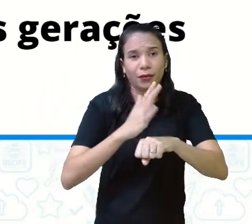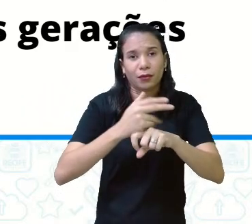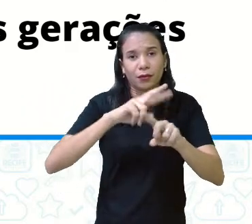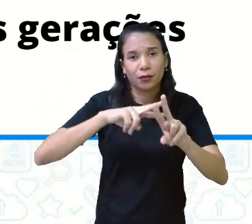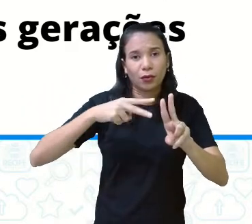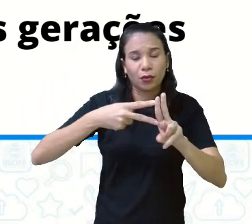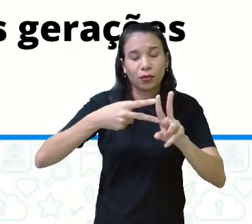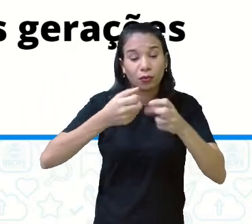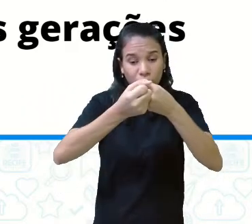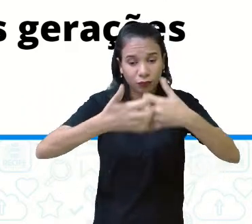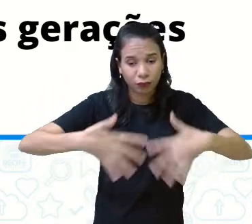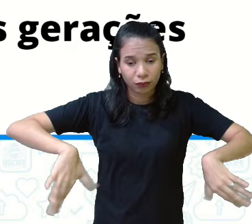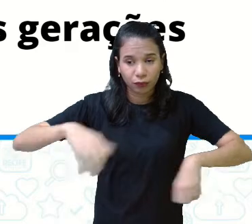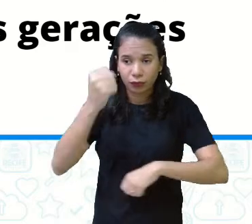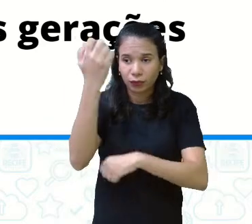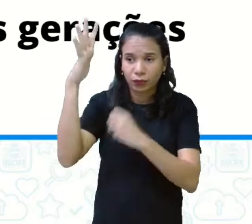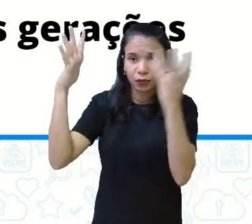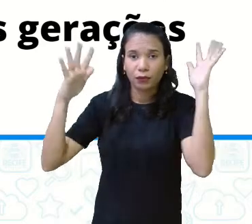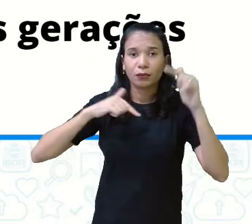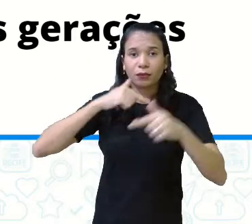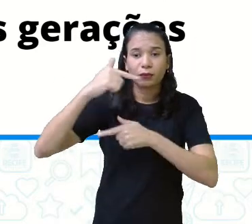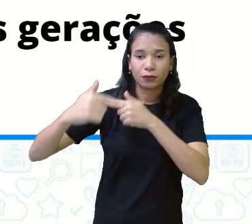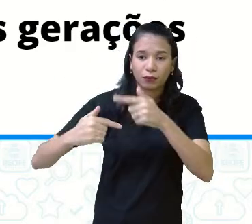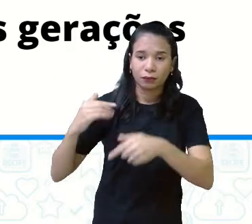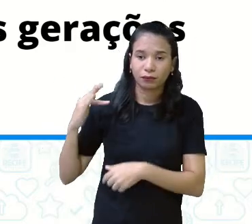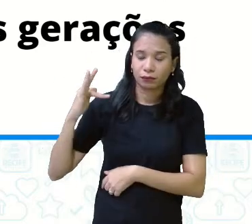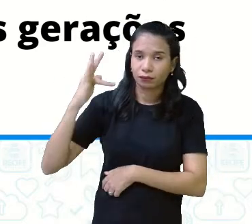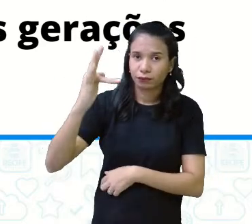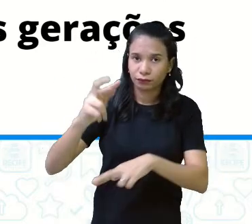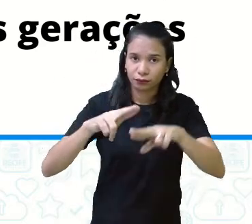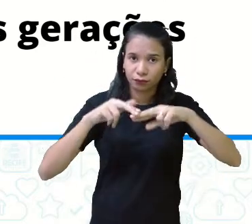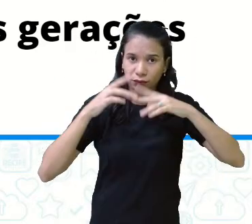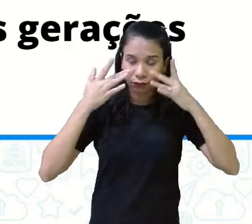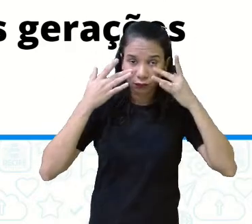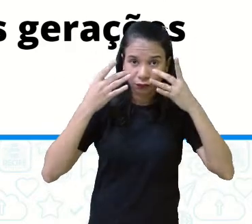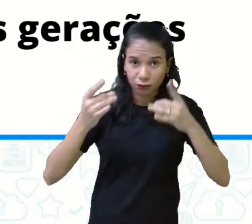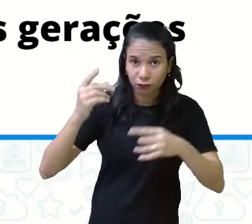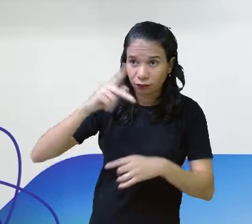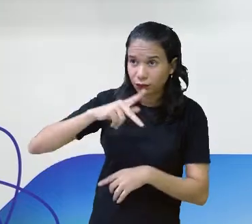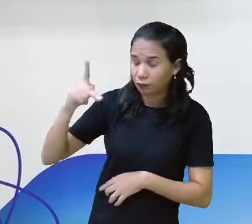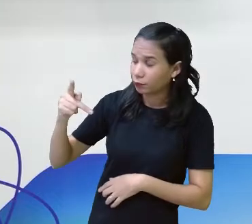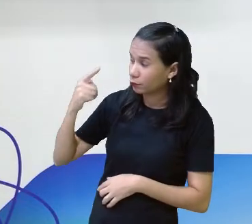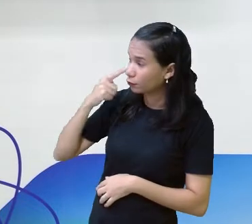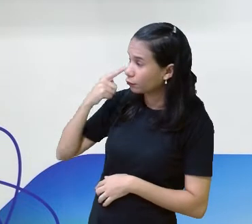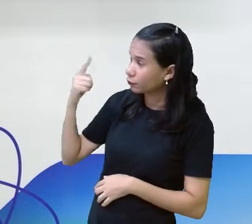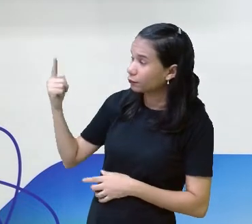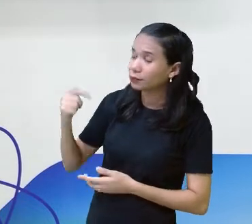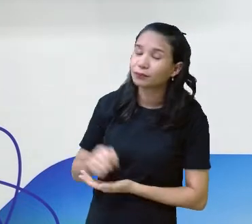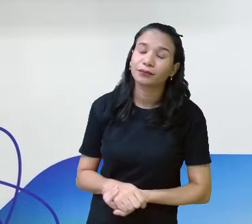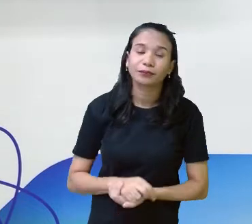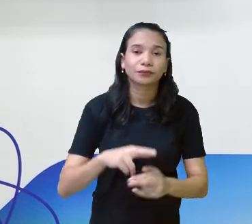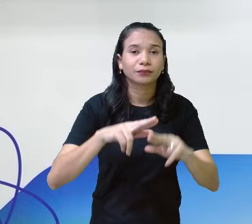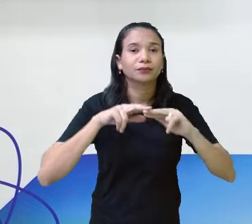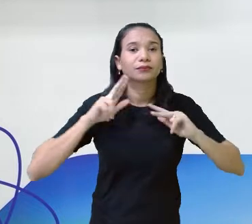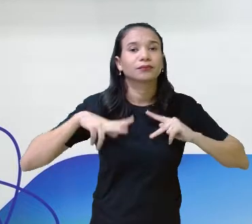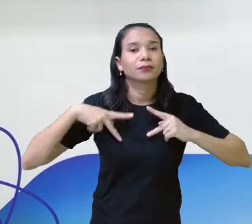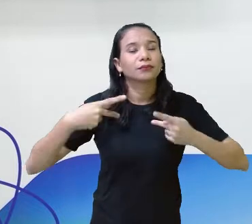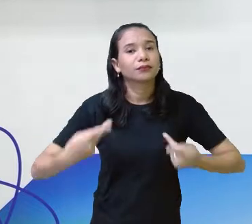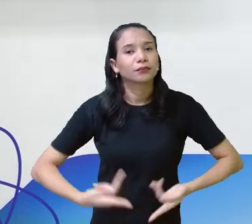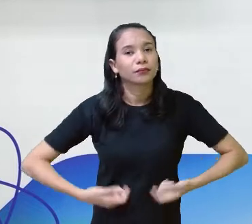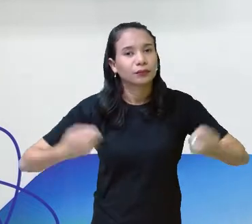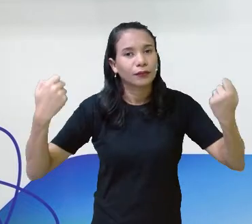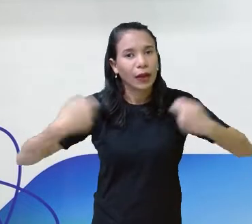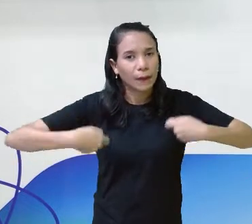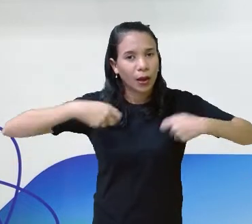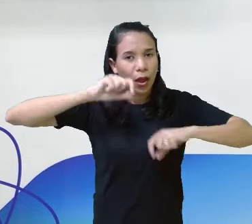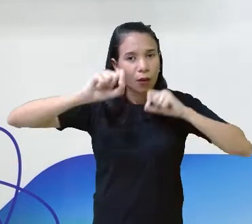e do meio ambiente para gerações futuras. Presta atenção em mim aqui agora, vê só. O ser humano, ele